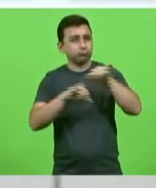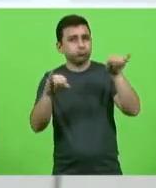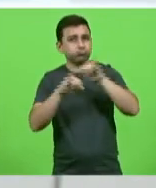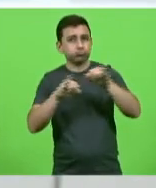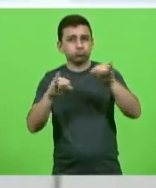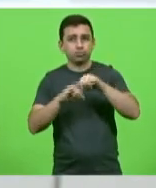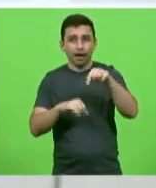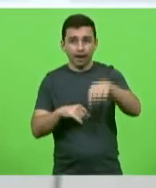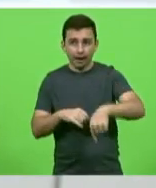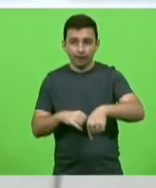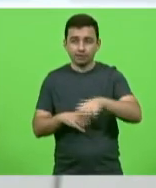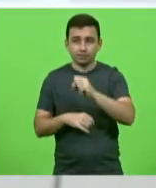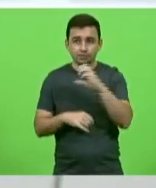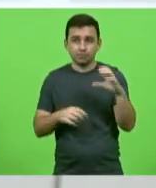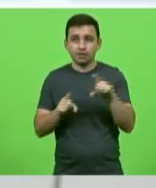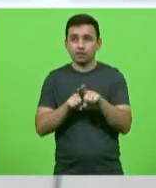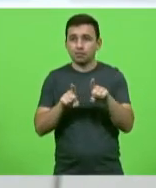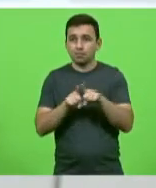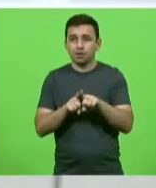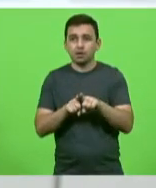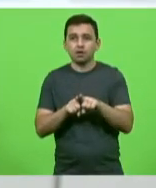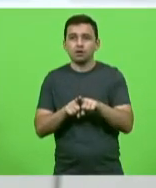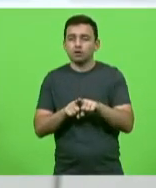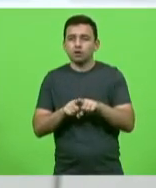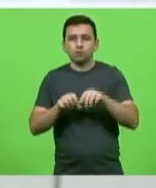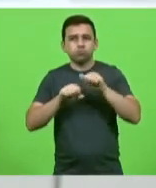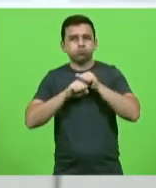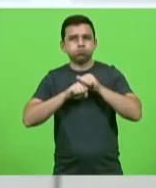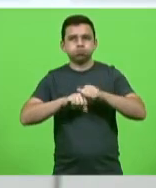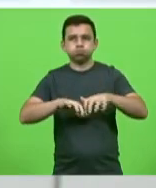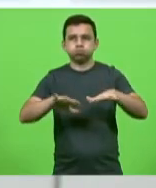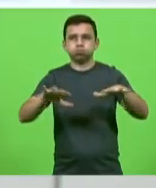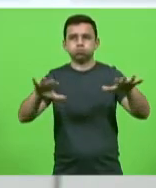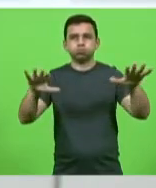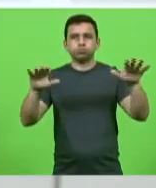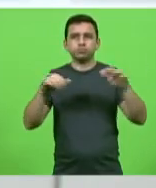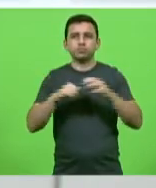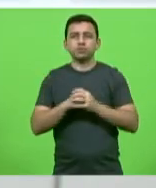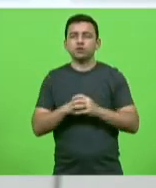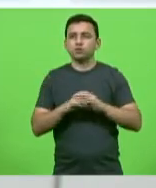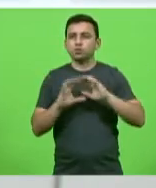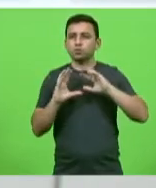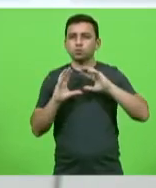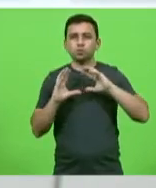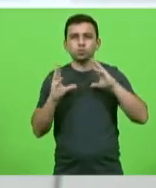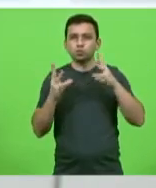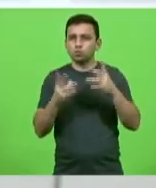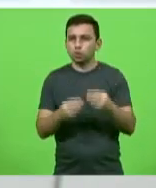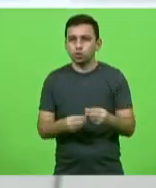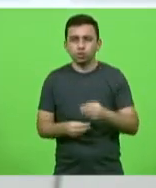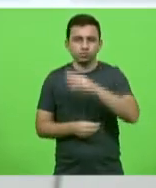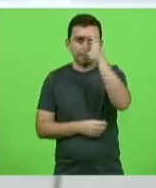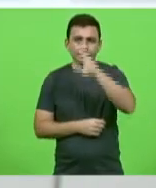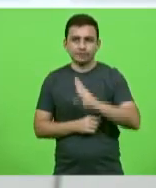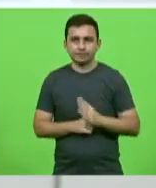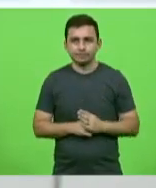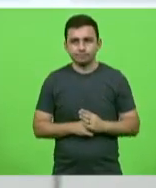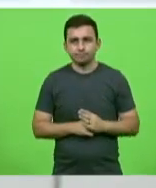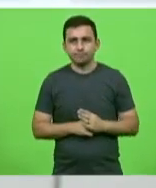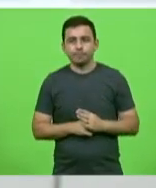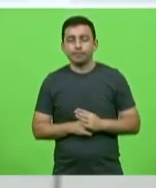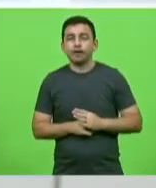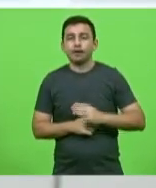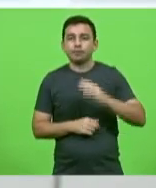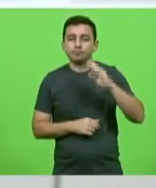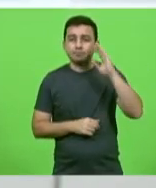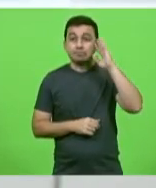na mídia local nas alcançam dimensões titânicas que ecoaram por todo o cenário nacional e fundindo